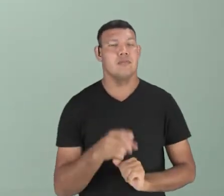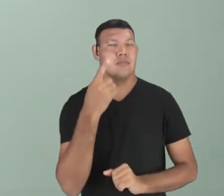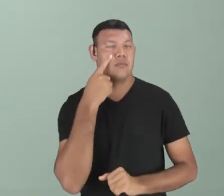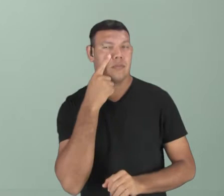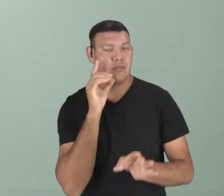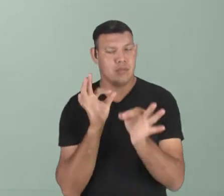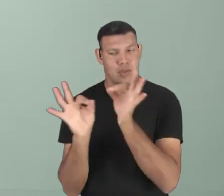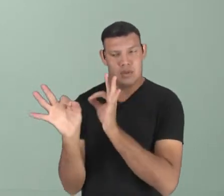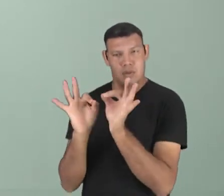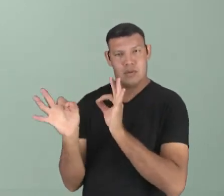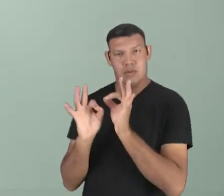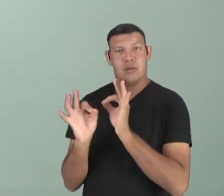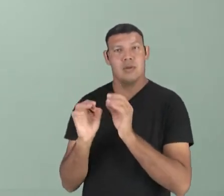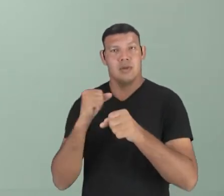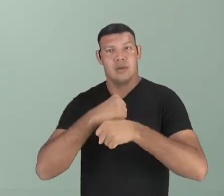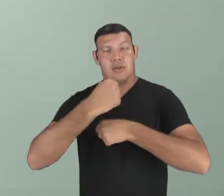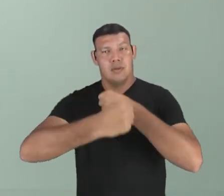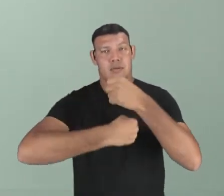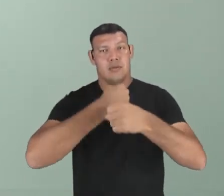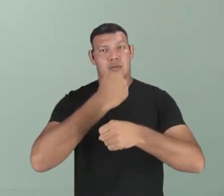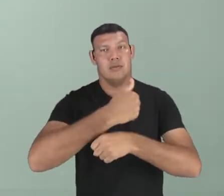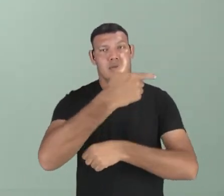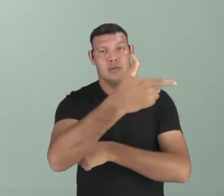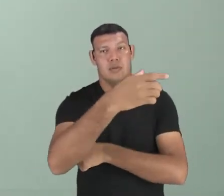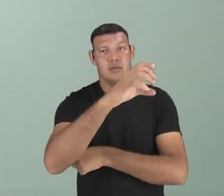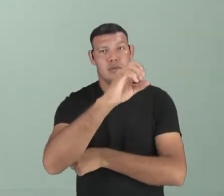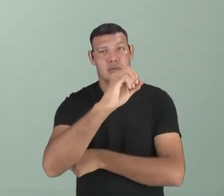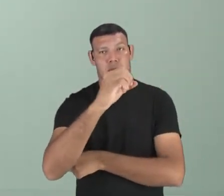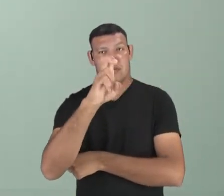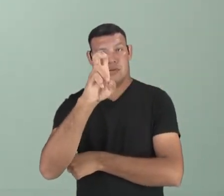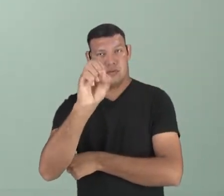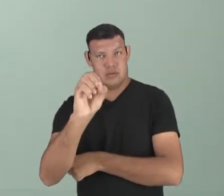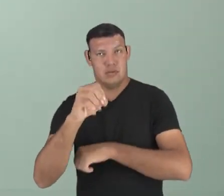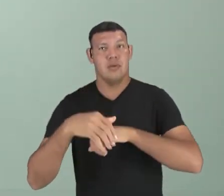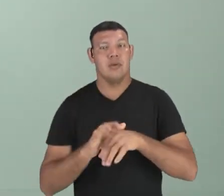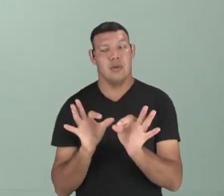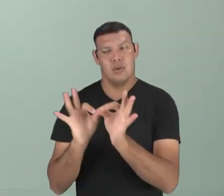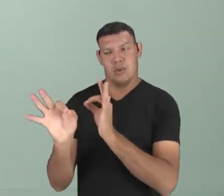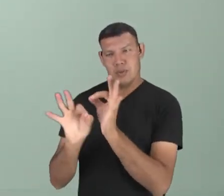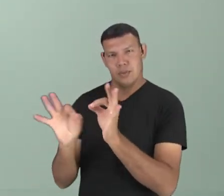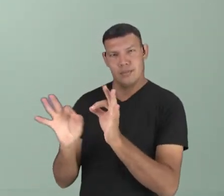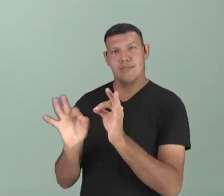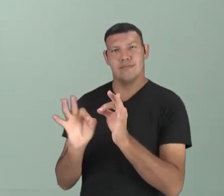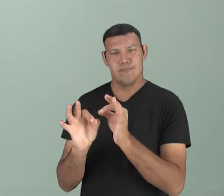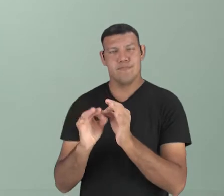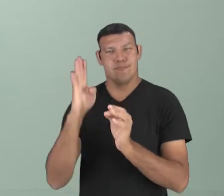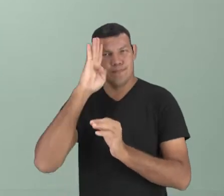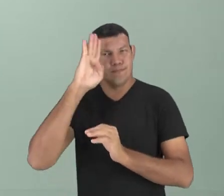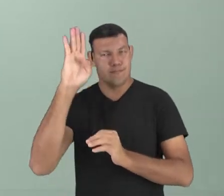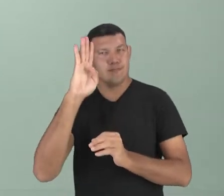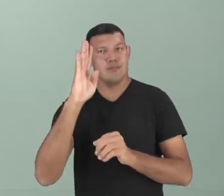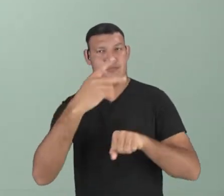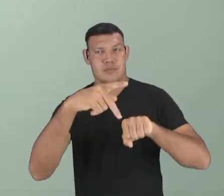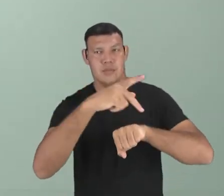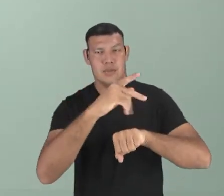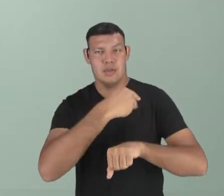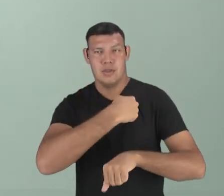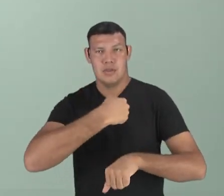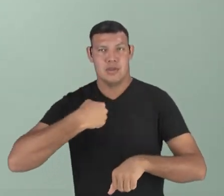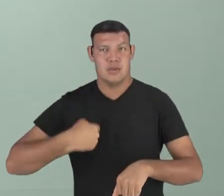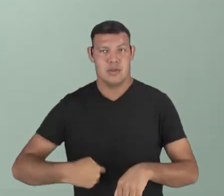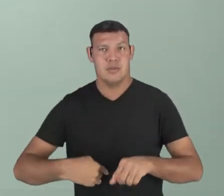de 2050, tem tudo a ver com o projeto principal da China, que até lá quer se